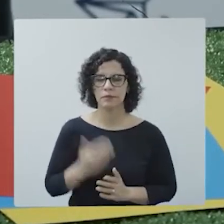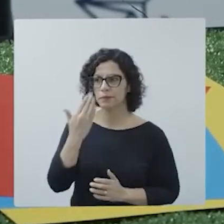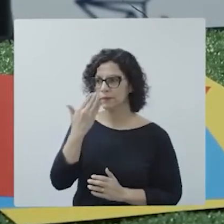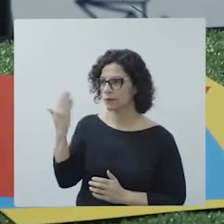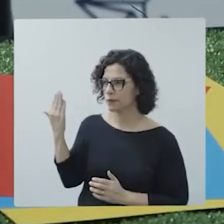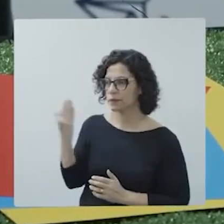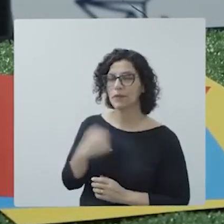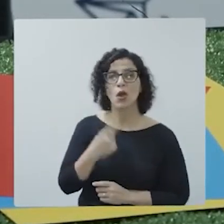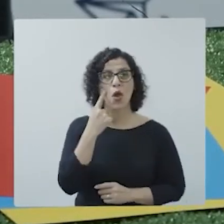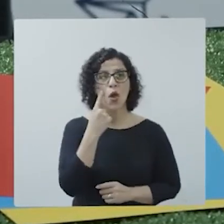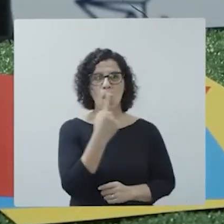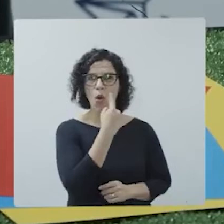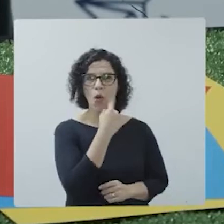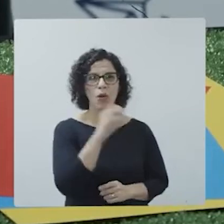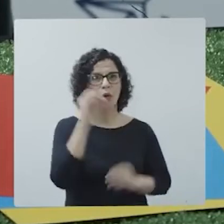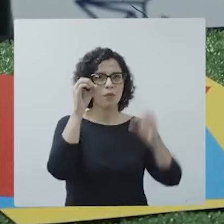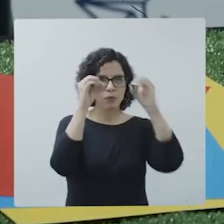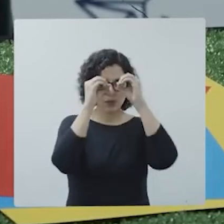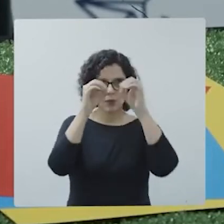E os dois olhos.